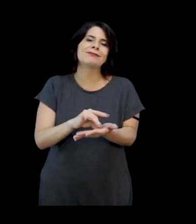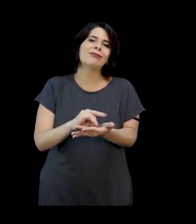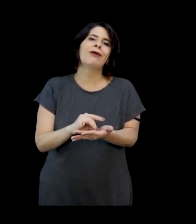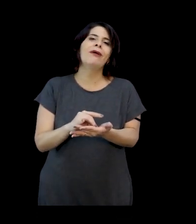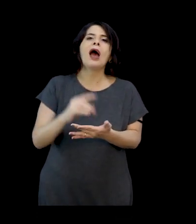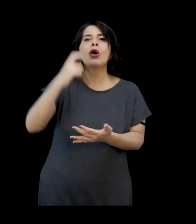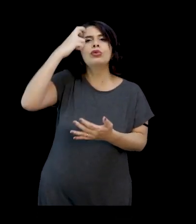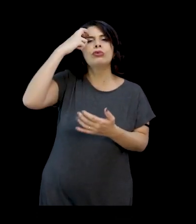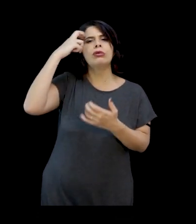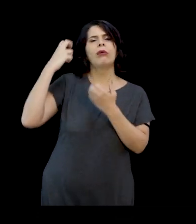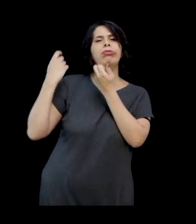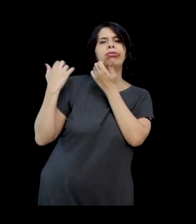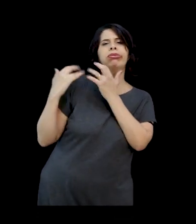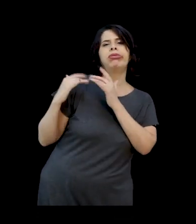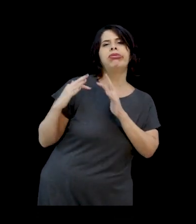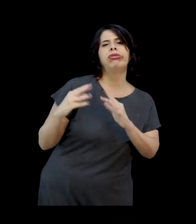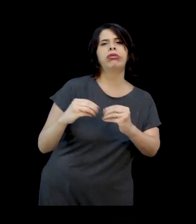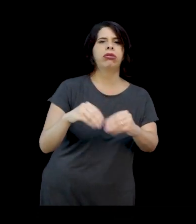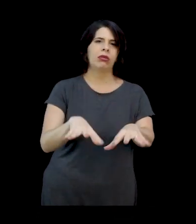hoje, em que a gente tem uma cultura